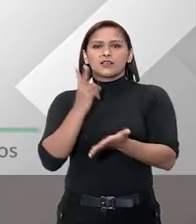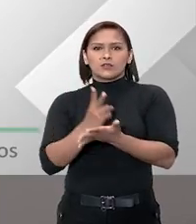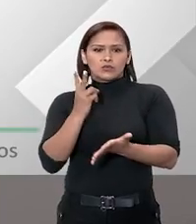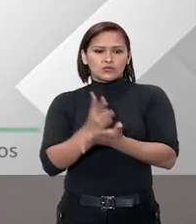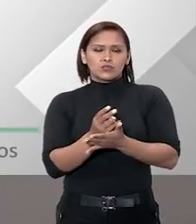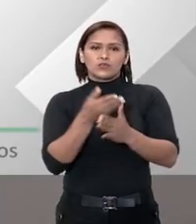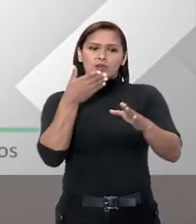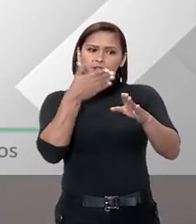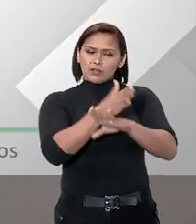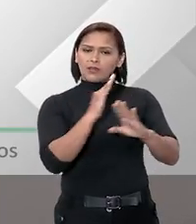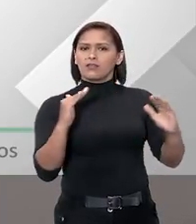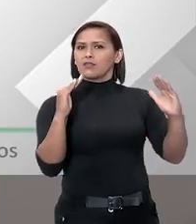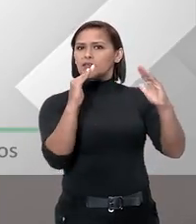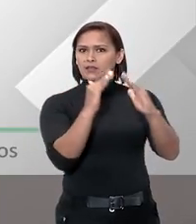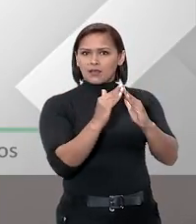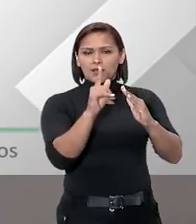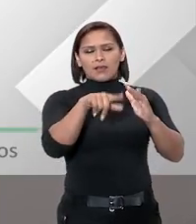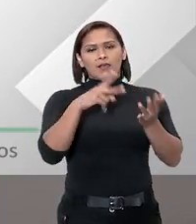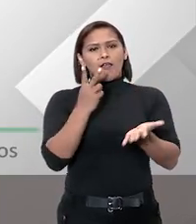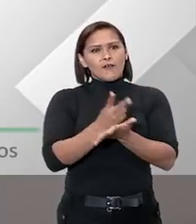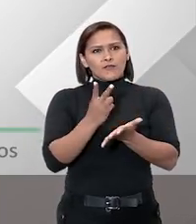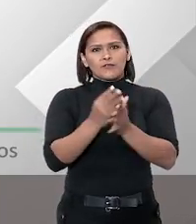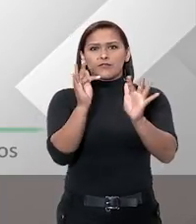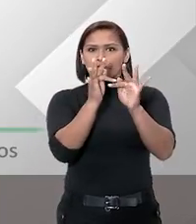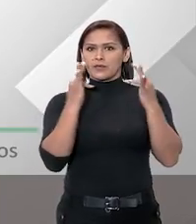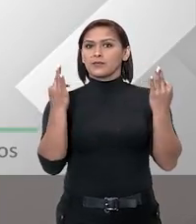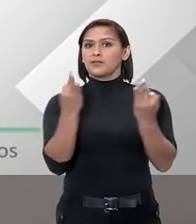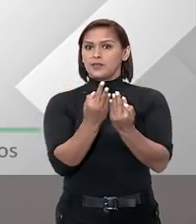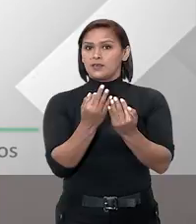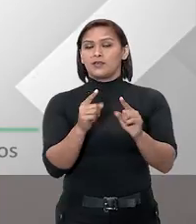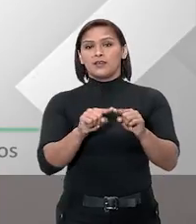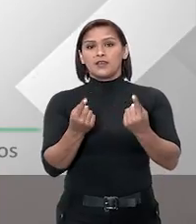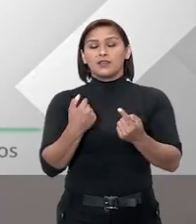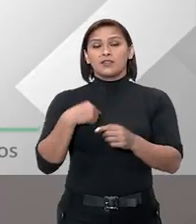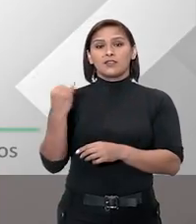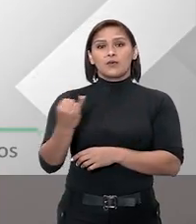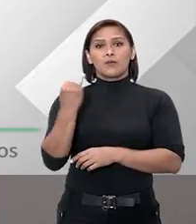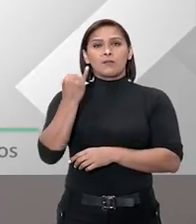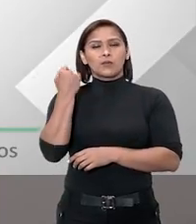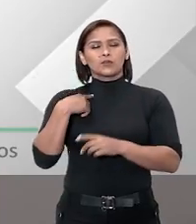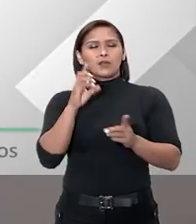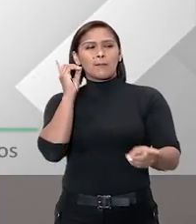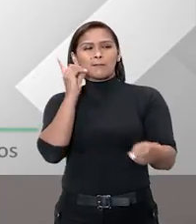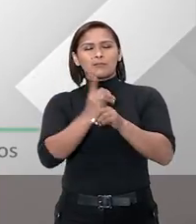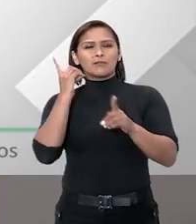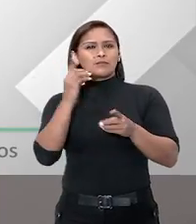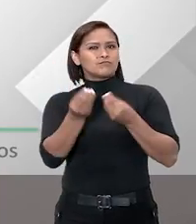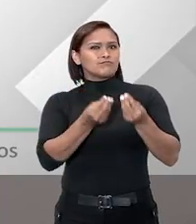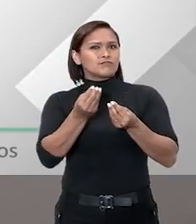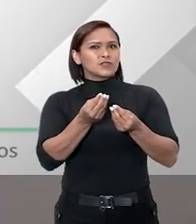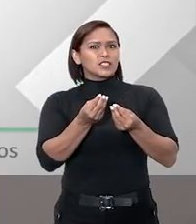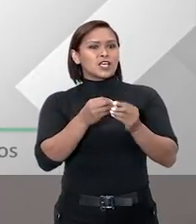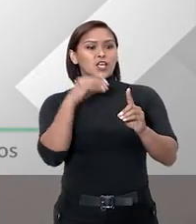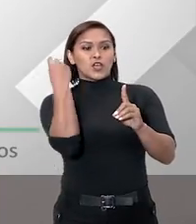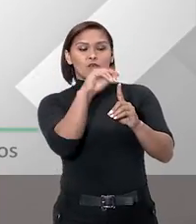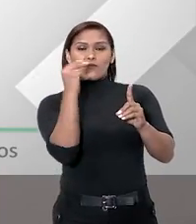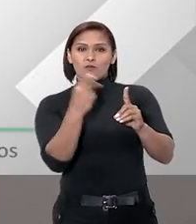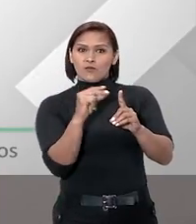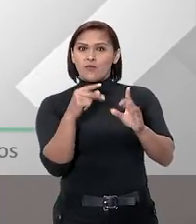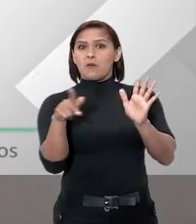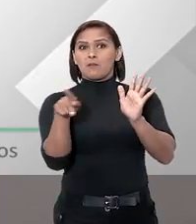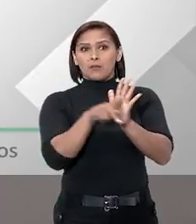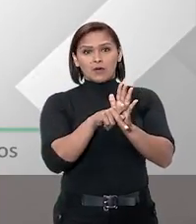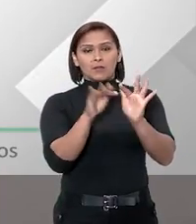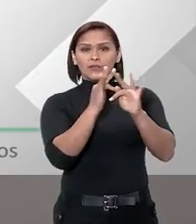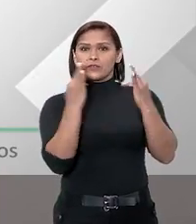permanecer nesse núcleo, nessa convivência familiar. Então, é importante eu identificar se o agressor é da